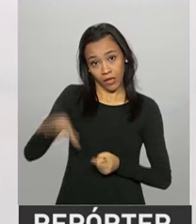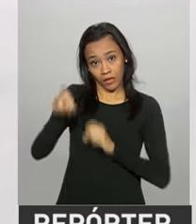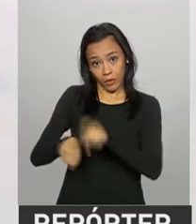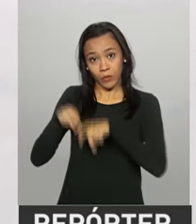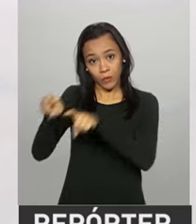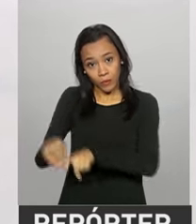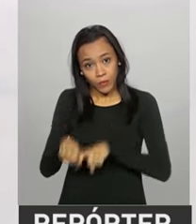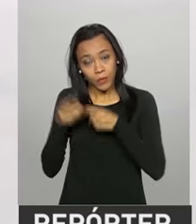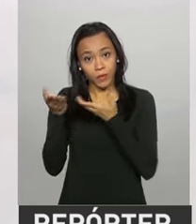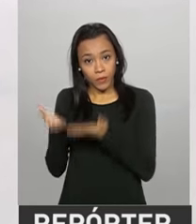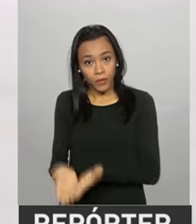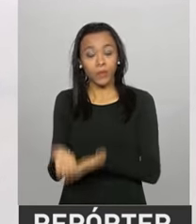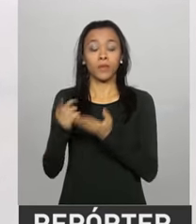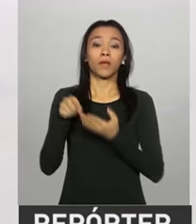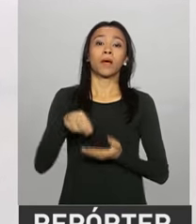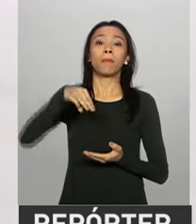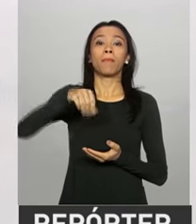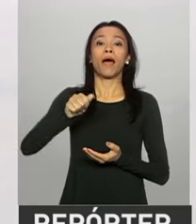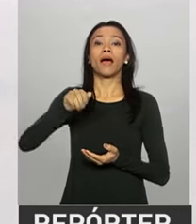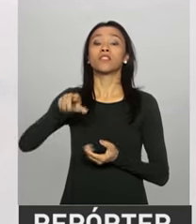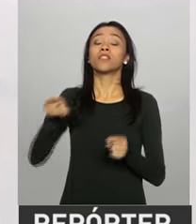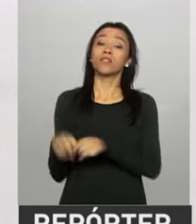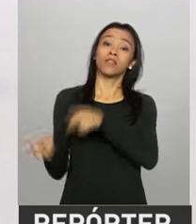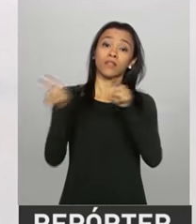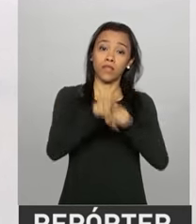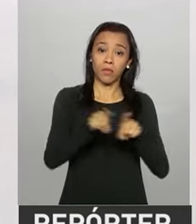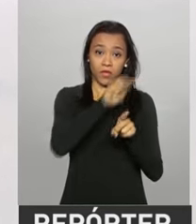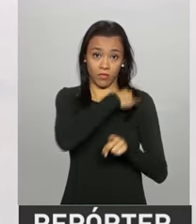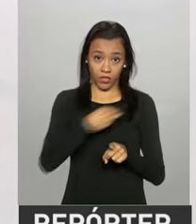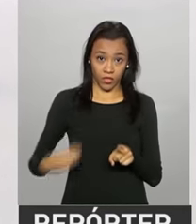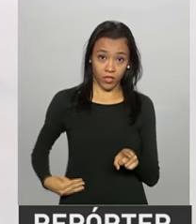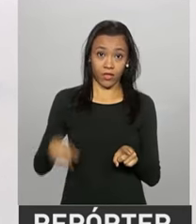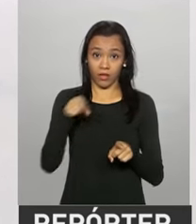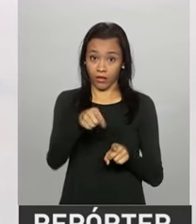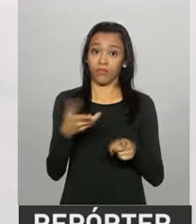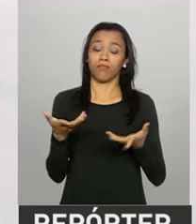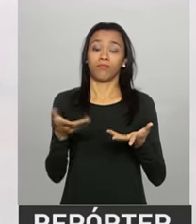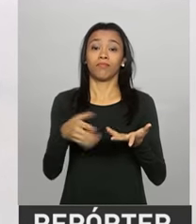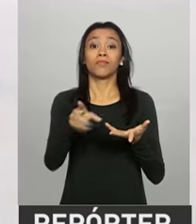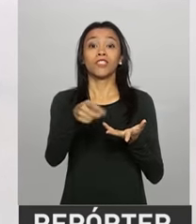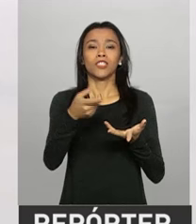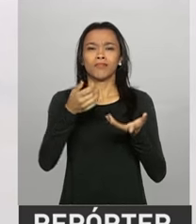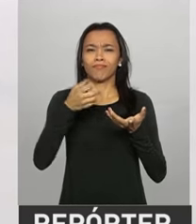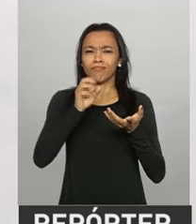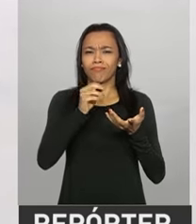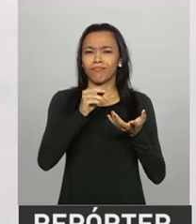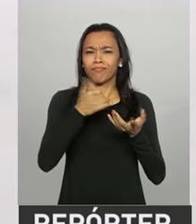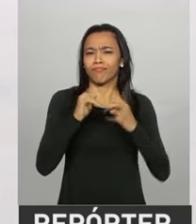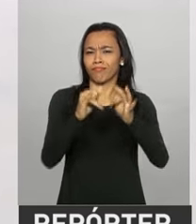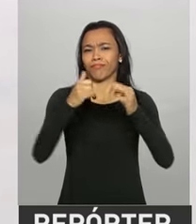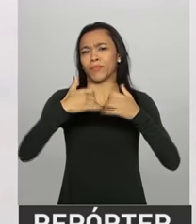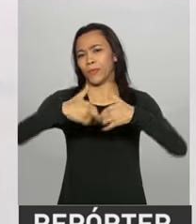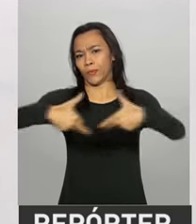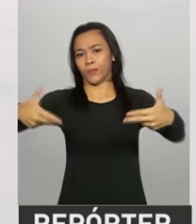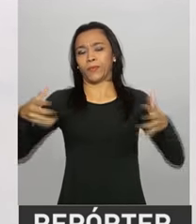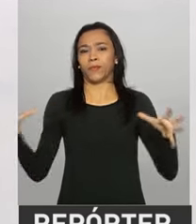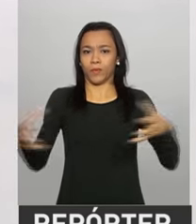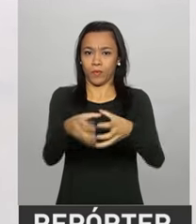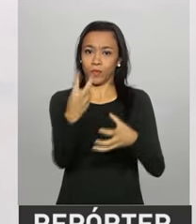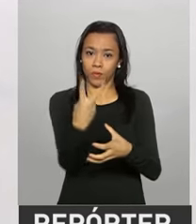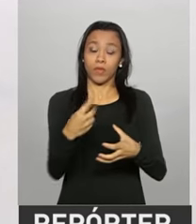Pecuária e Abastecimento, Blairo Maggi, e de Minas e Energia, Fernando Coelho Filho. O objetivo é discutir temas relacionados ao